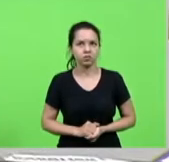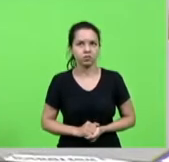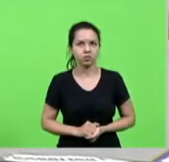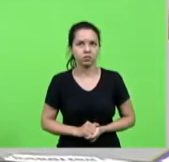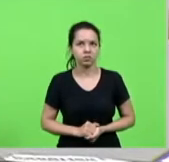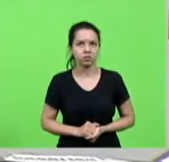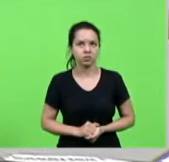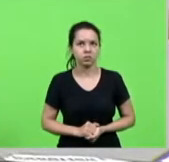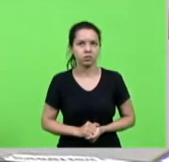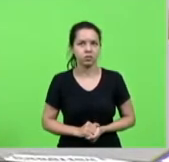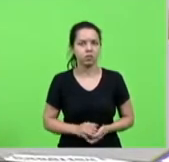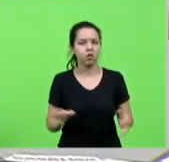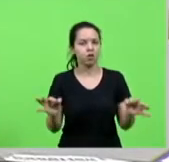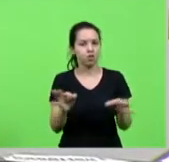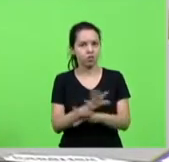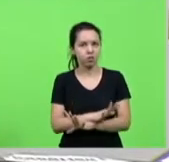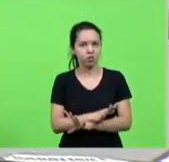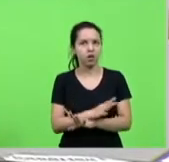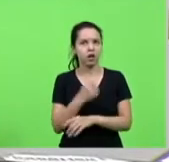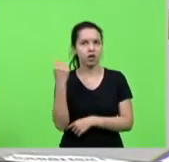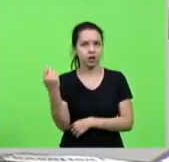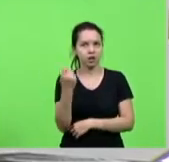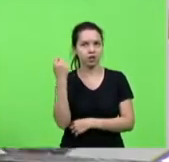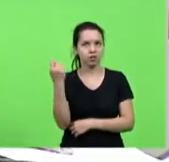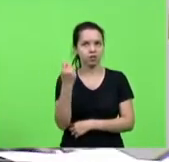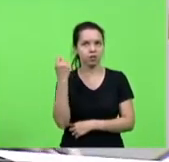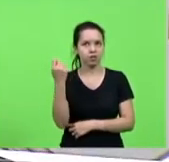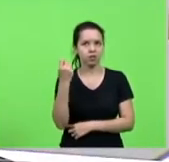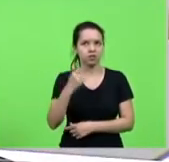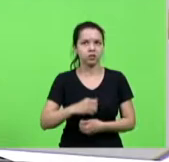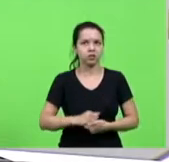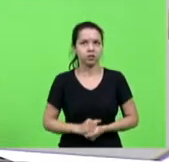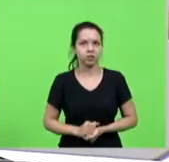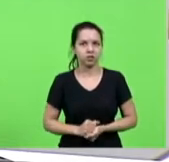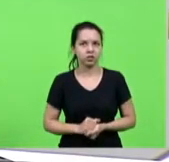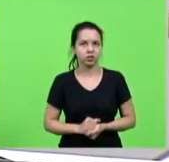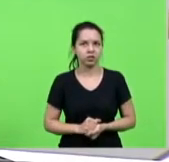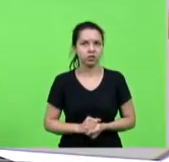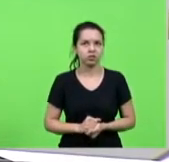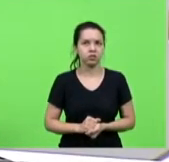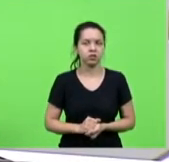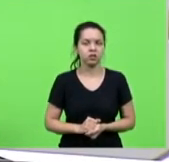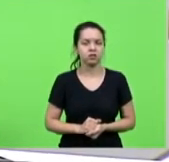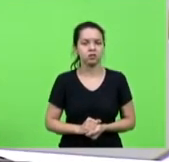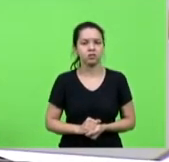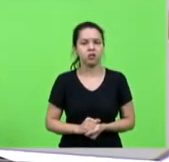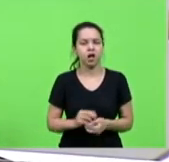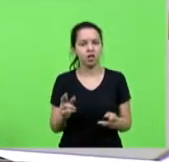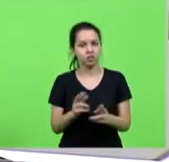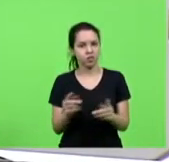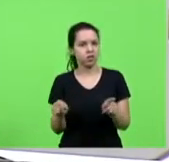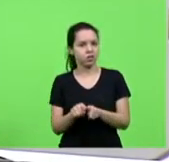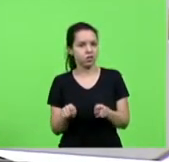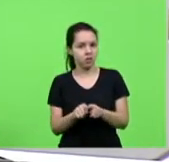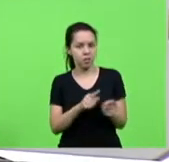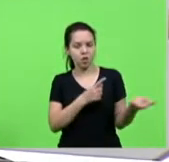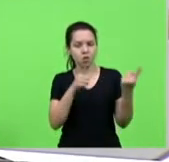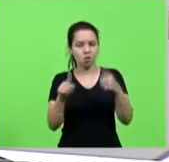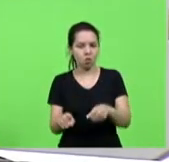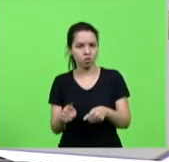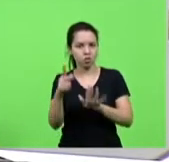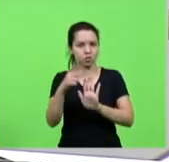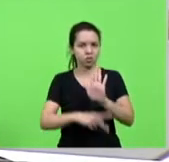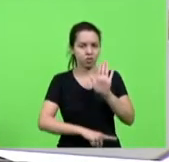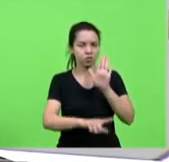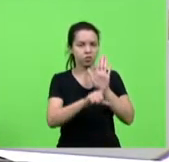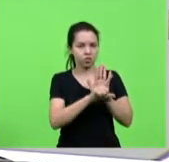E para concluir a gravidade dessa relativização do ataque aos nossos projetos de lei, que são